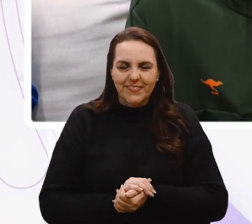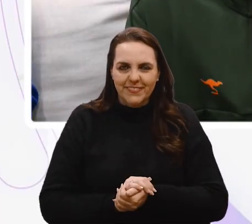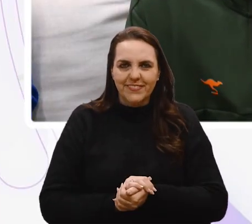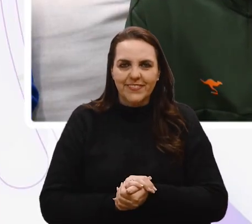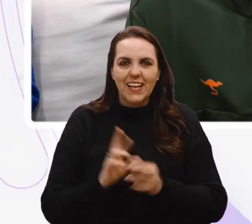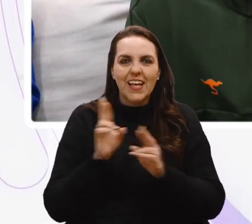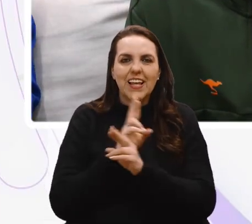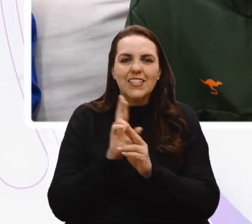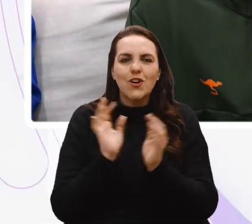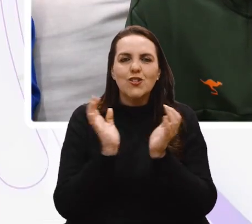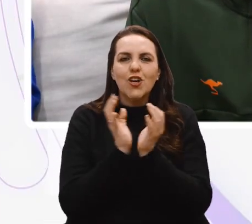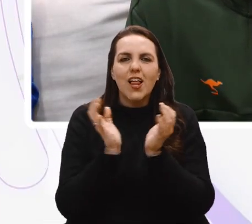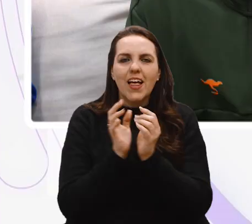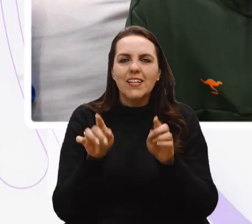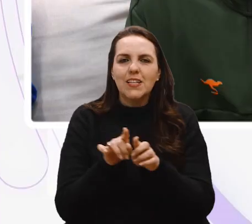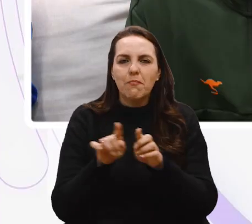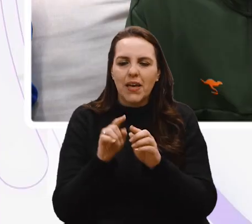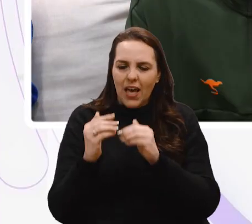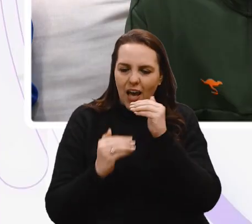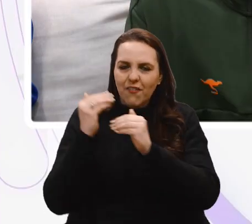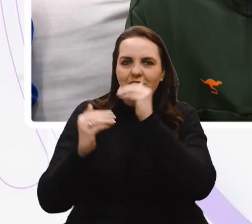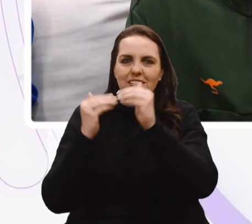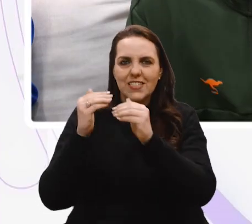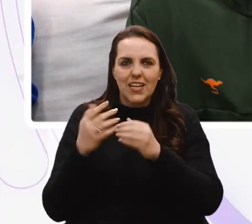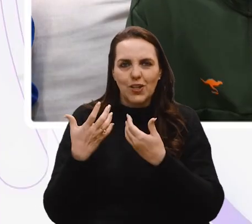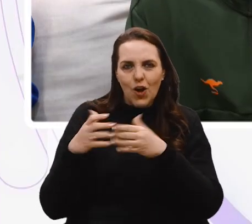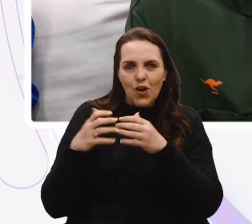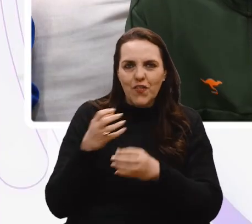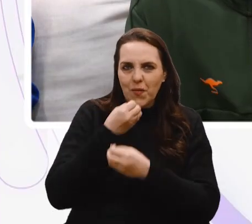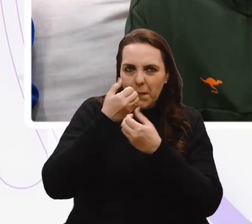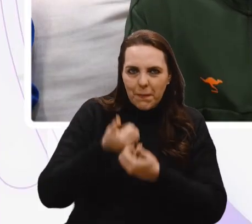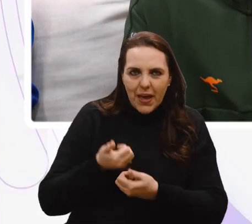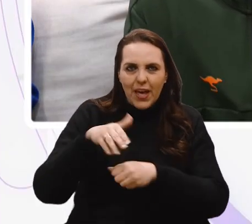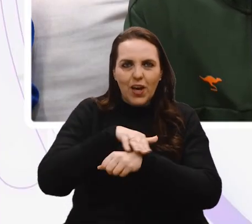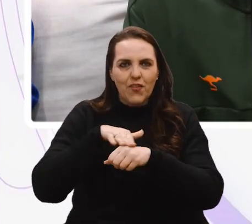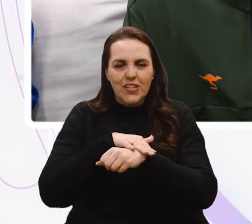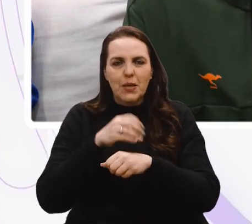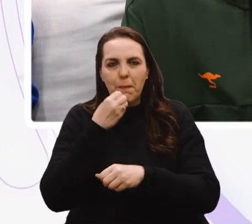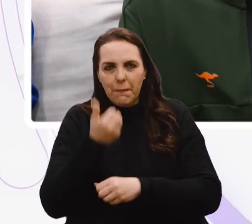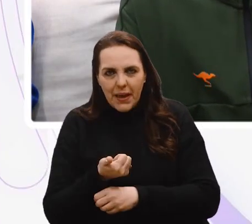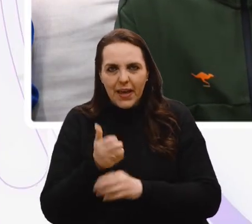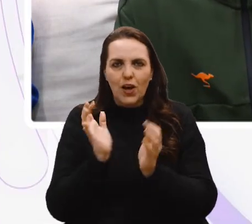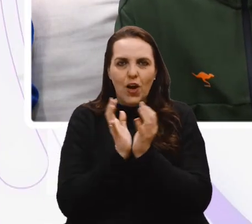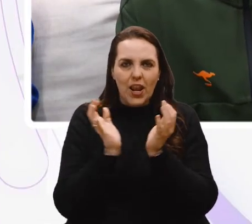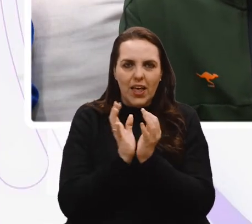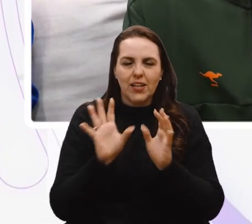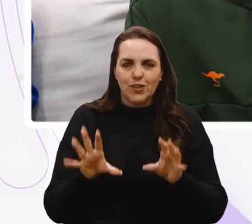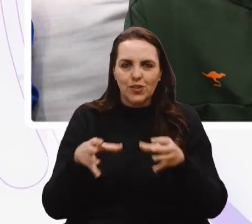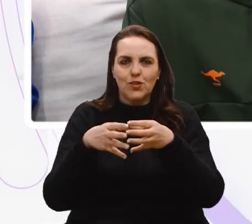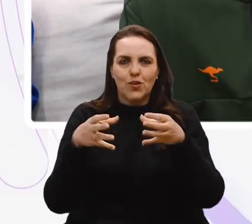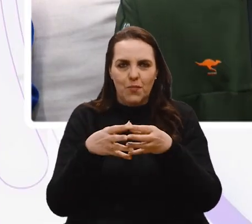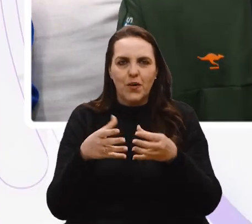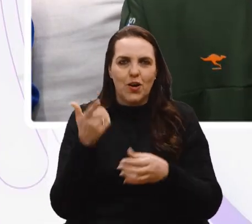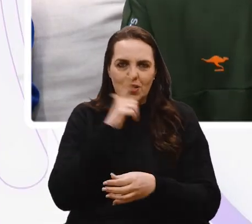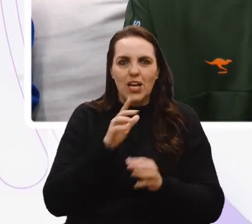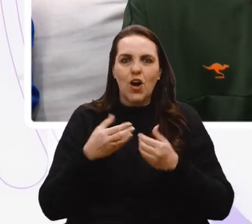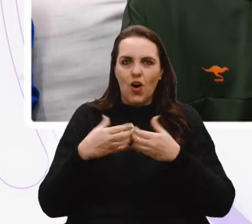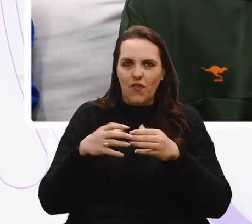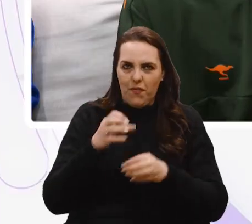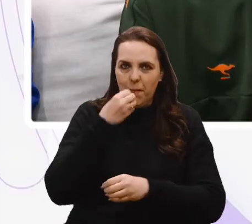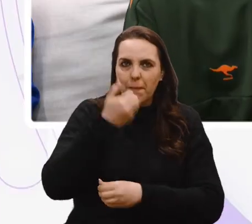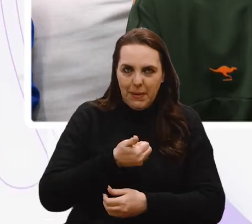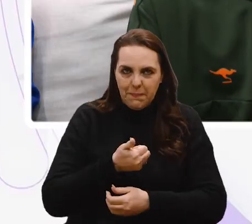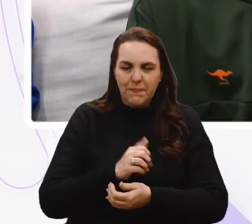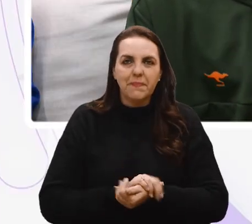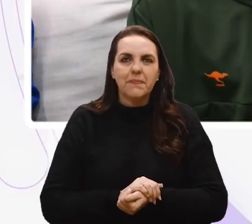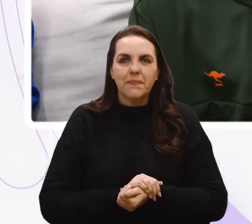aos colegas. Mais avançado, conseguia conviver bem, conversar bem com os colegas de turma? Consegue conviver bem? É